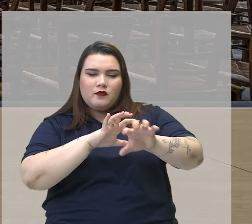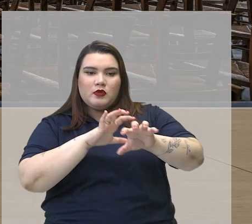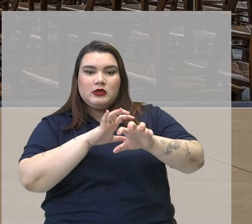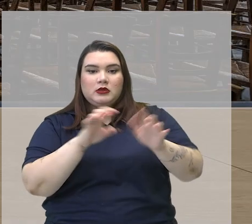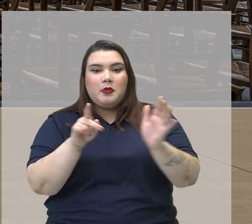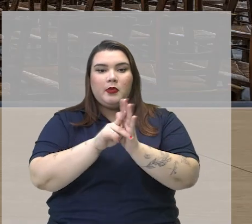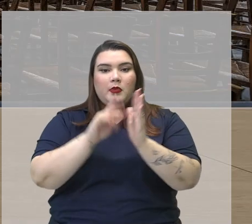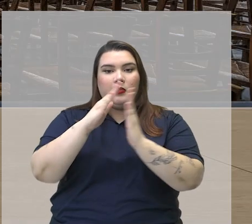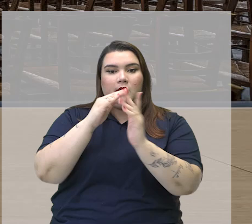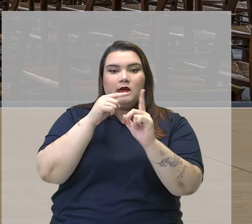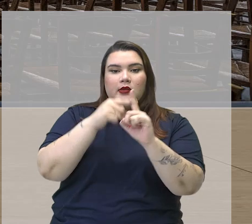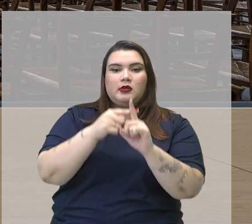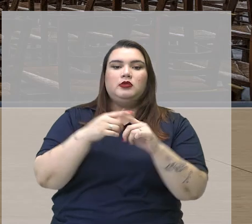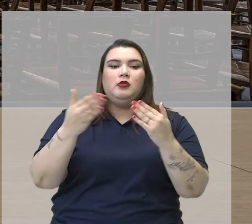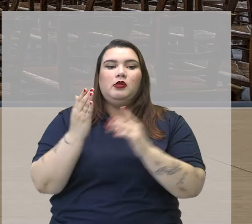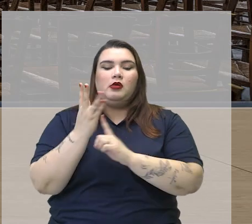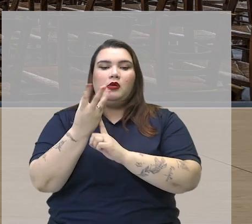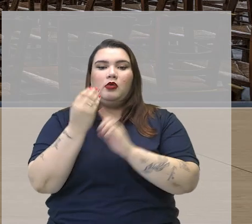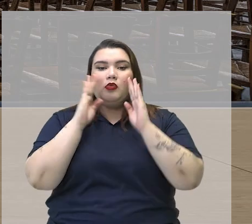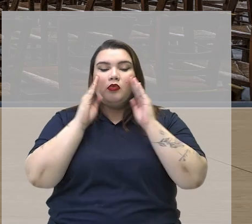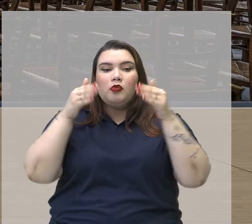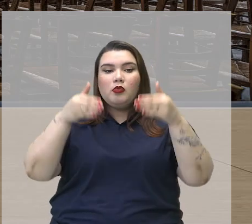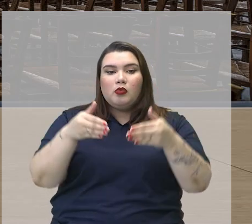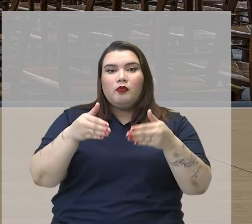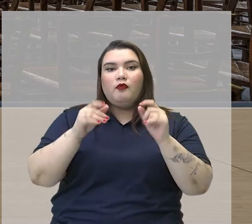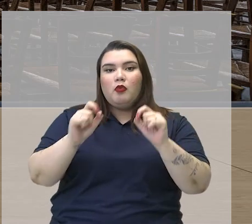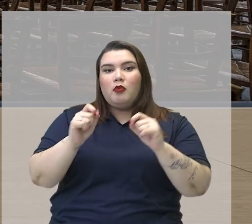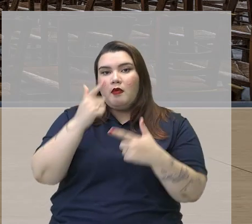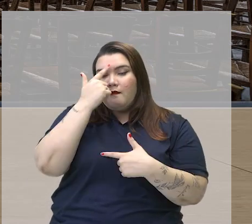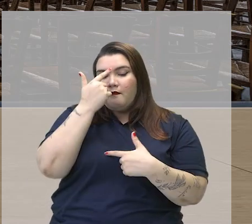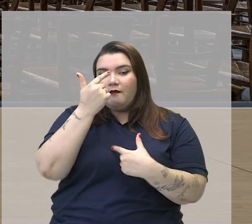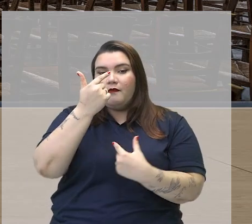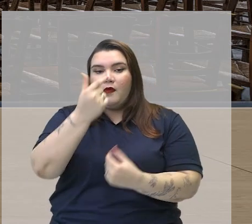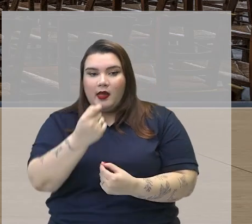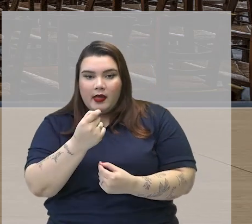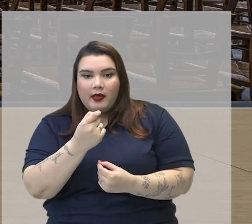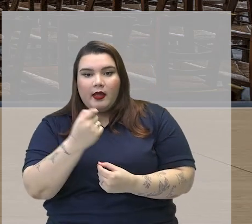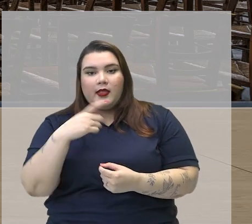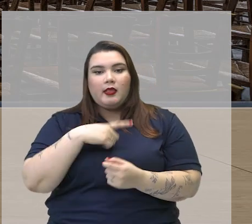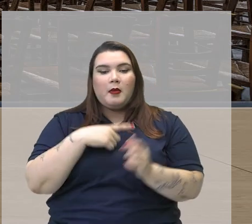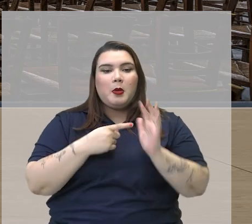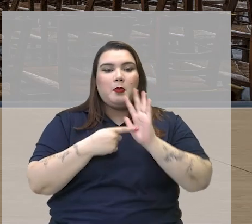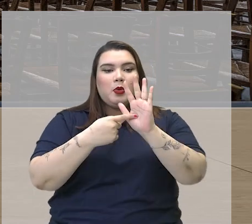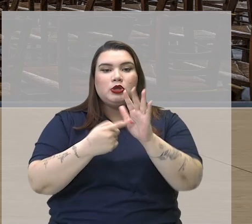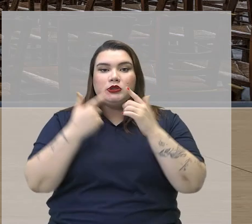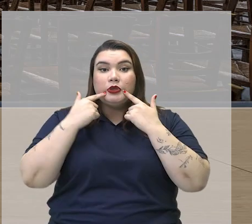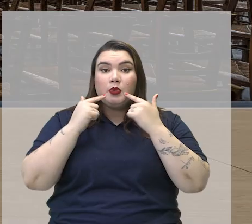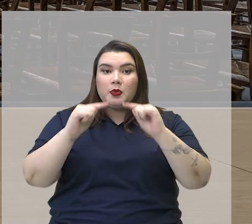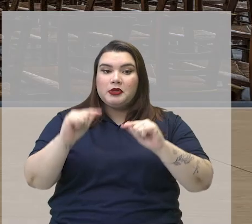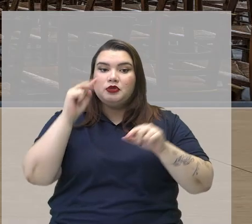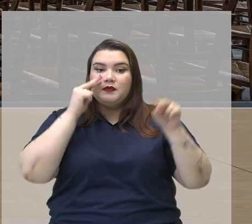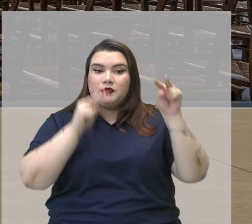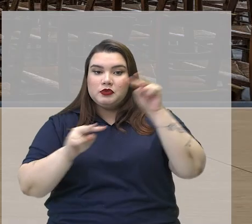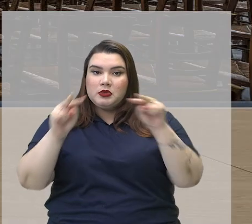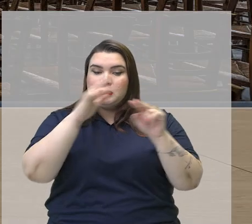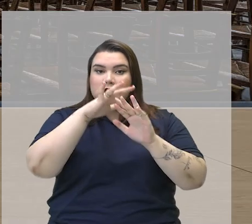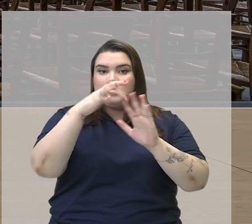igreja, com obras voltadas para a fé cristã, e que resultou em linguagens visuais simbólicas